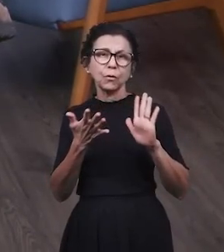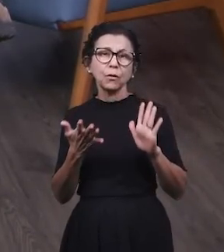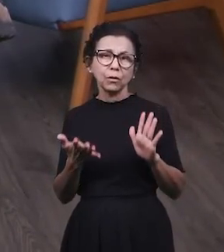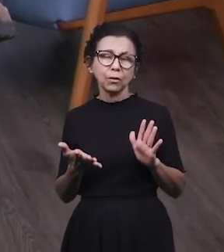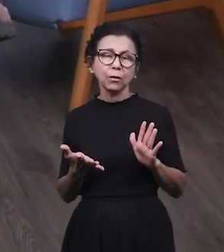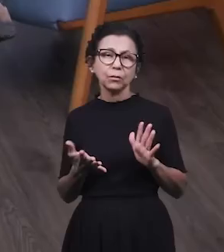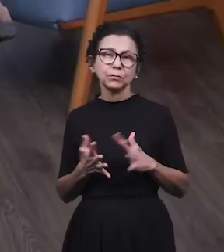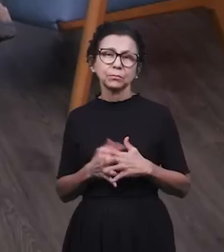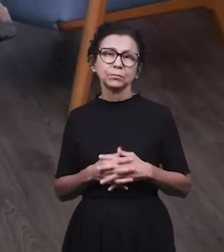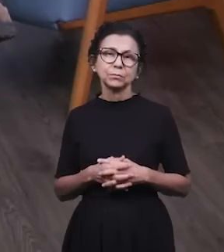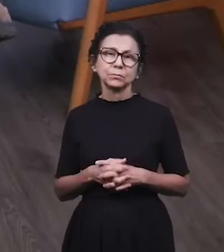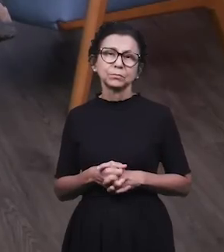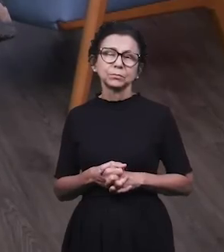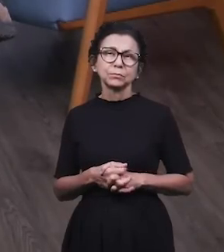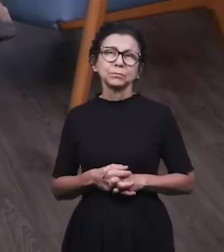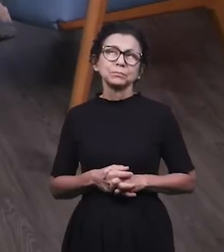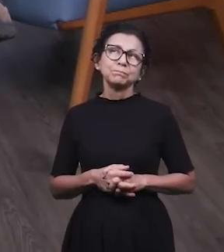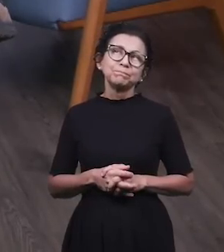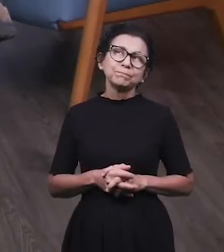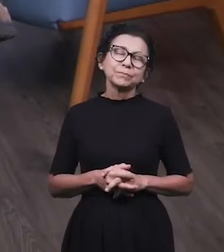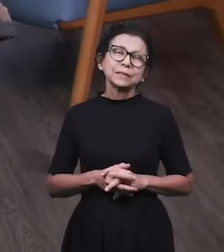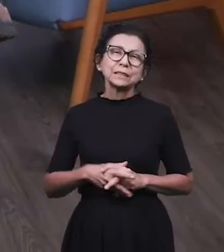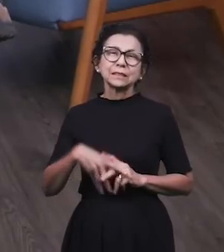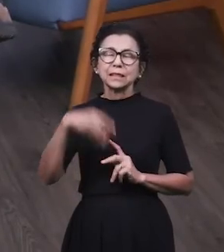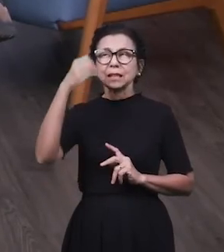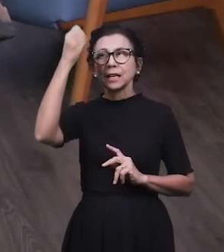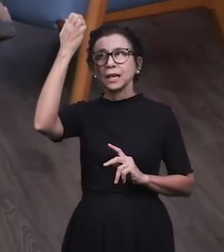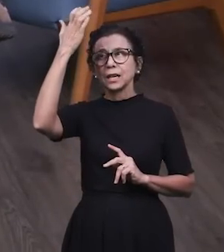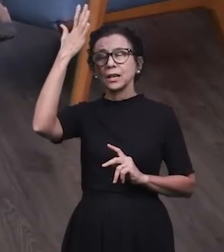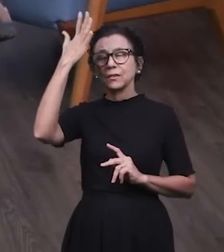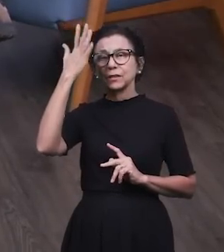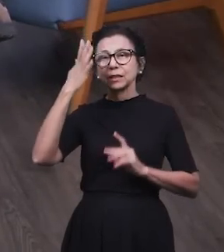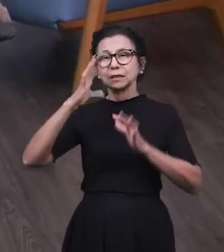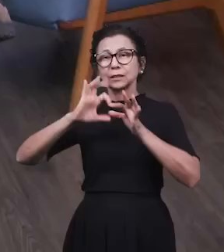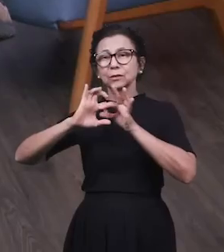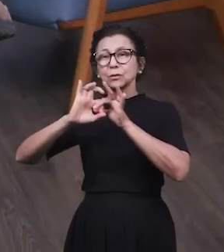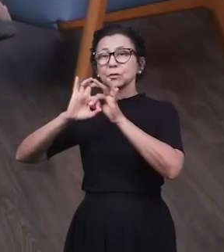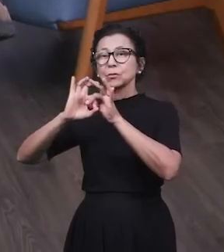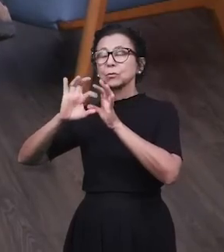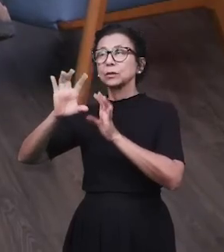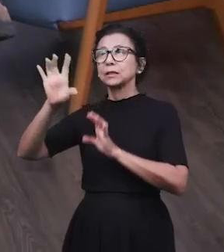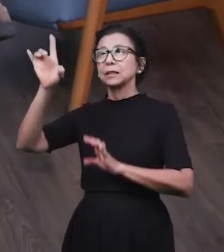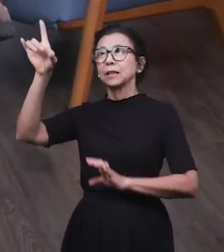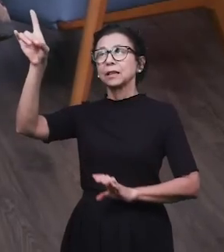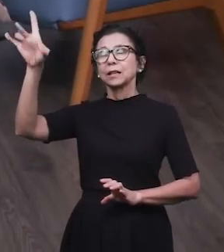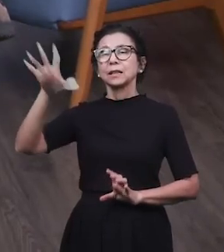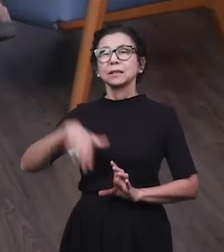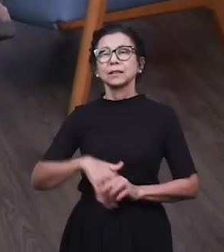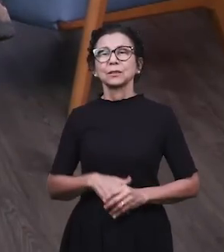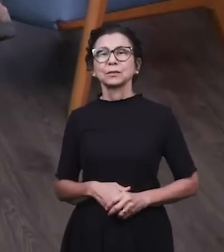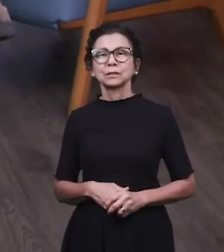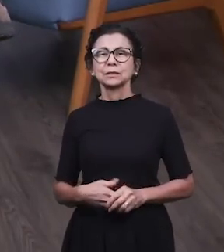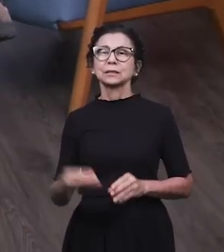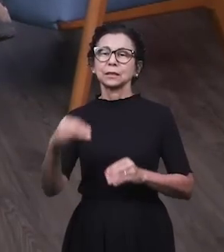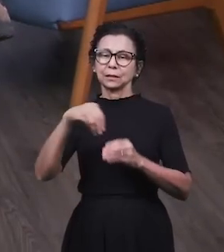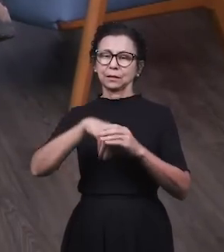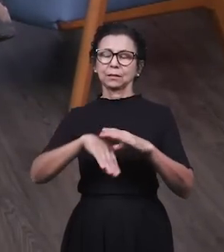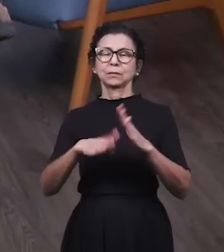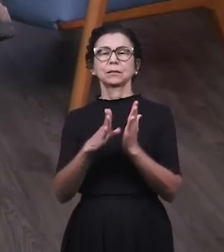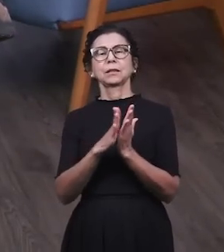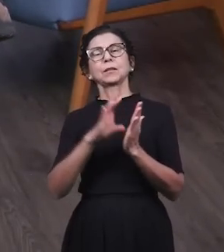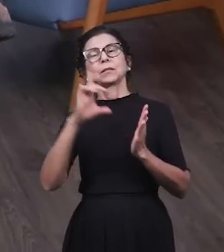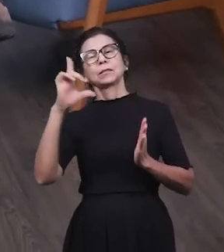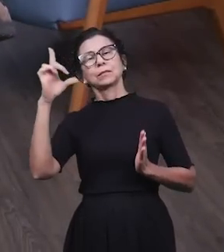dentre outras formas que nós temos de louvar, que é a música que nos liga a Deus, invariavelmente está baseada na palavra.